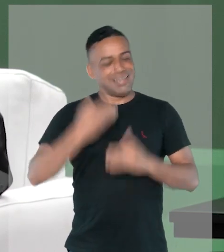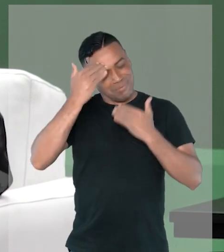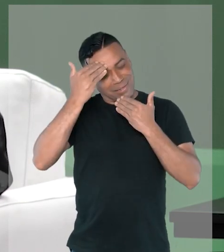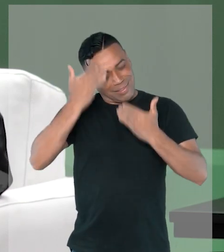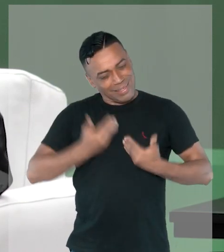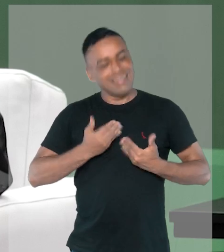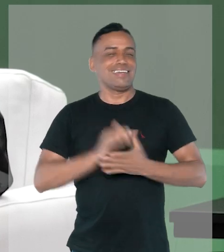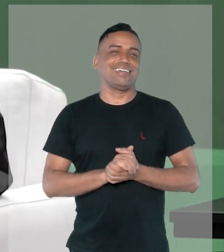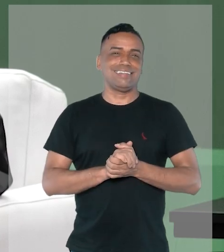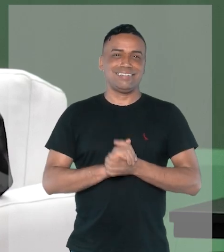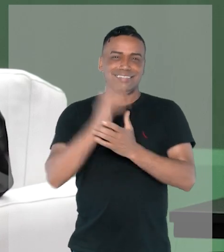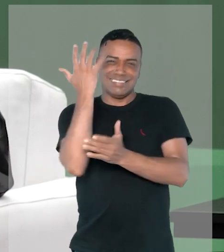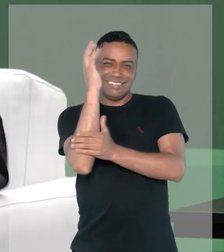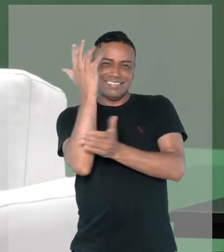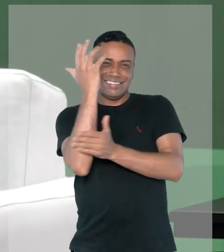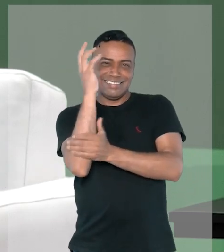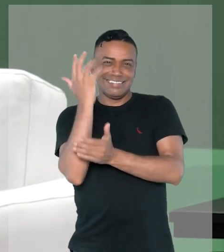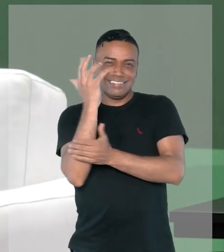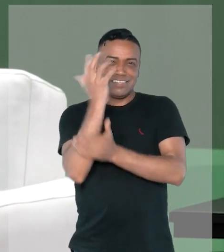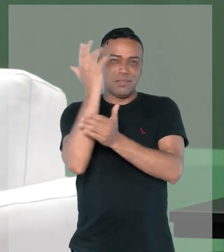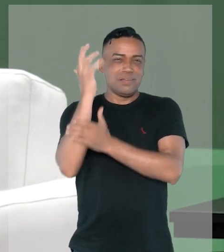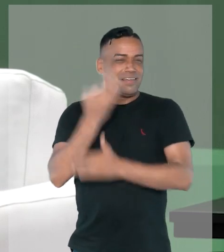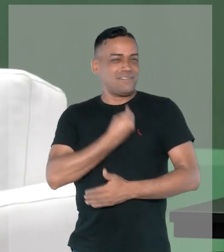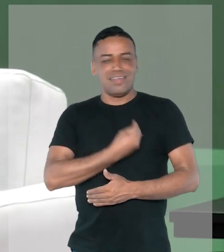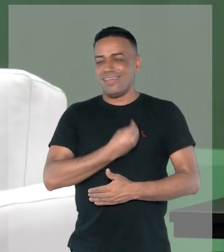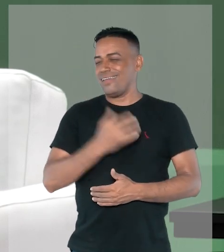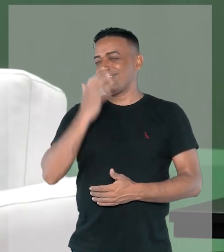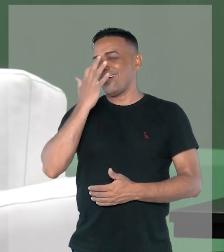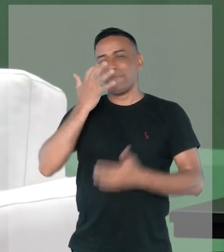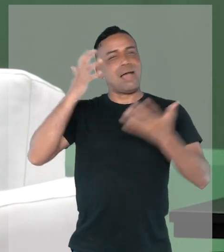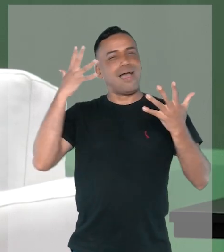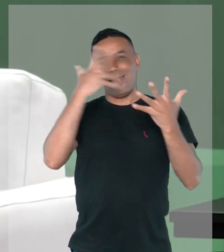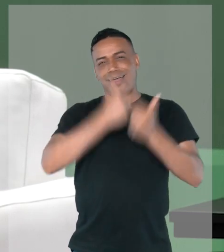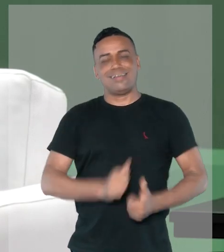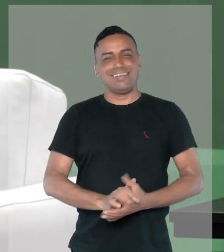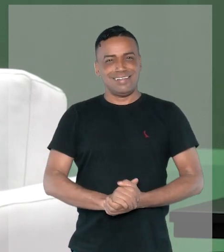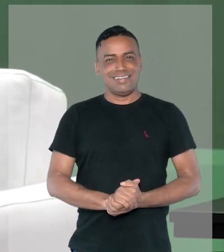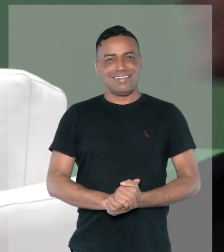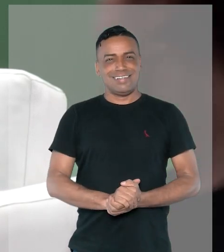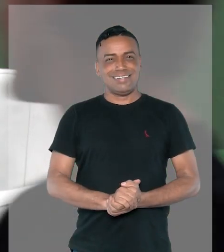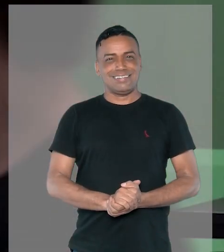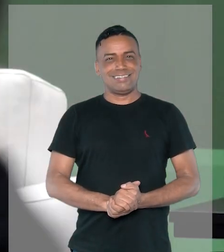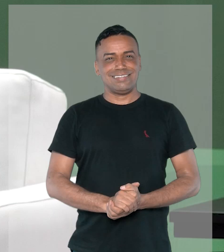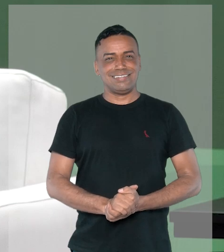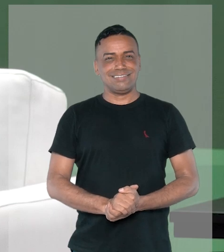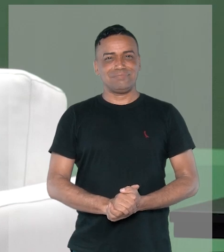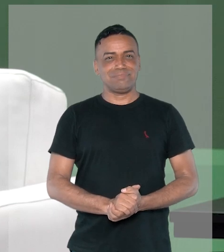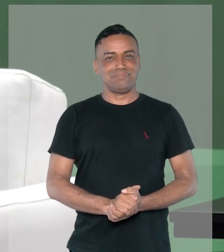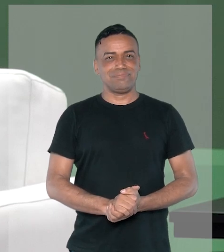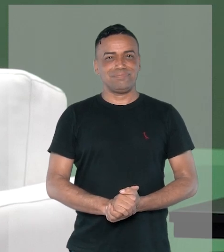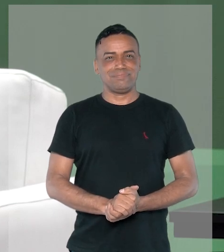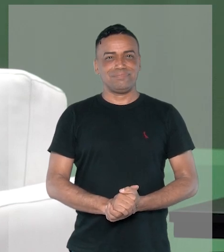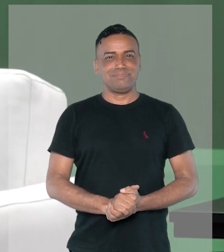agradecido, por apreciar a vida. O primeiro espectador a quem a monja se dirigiu retoma o microfone para